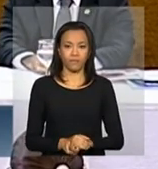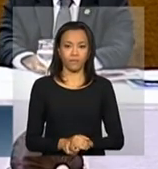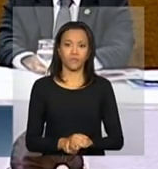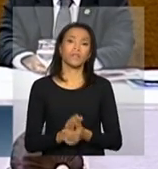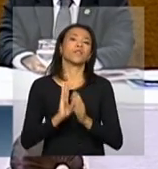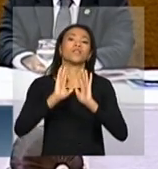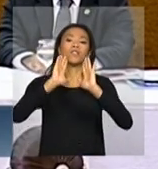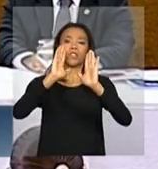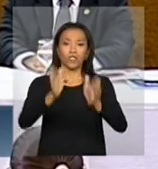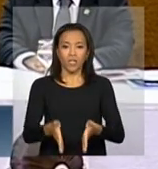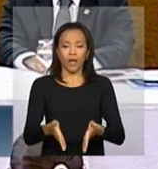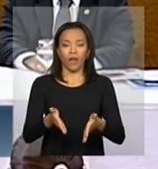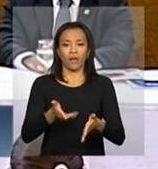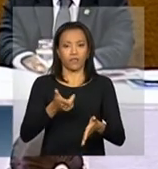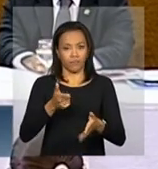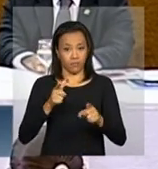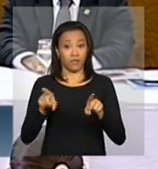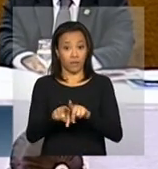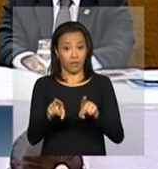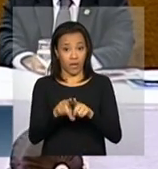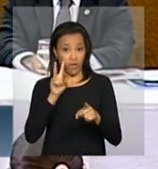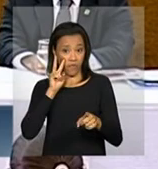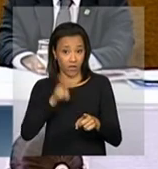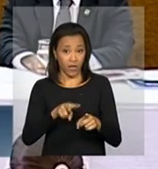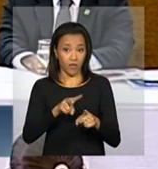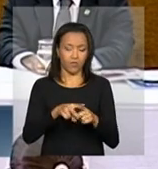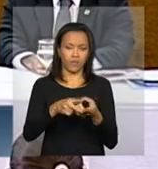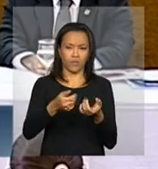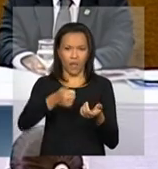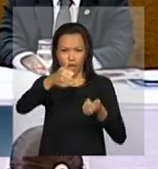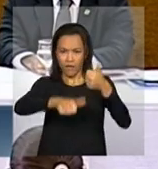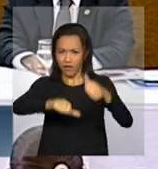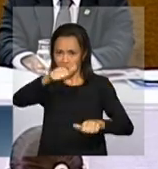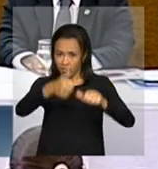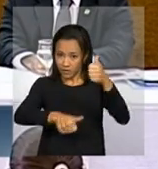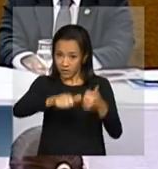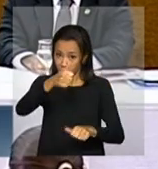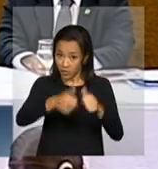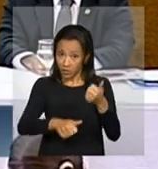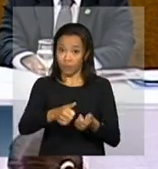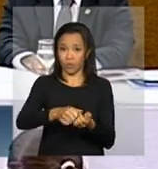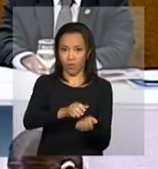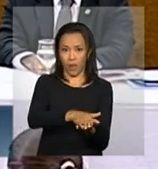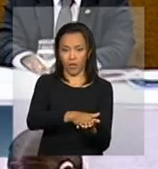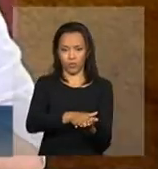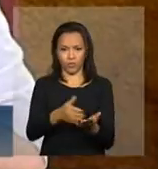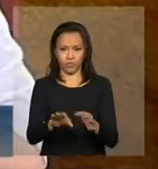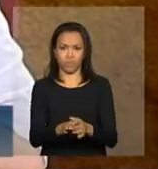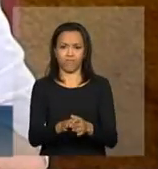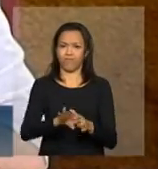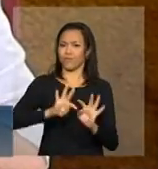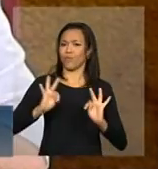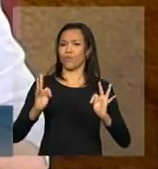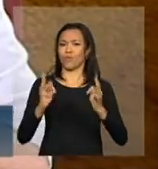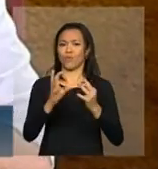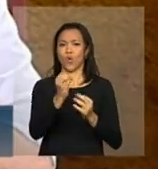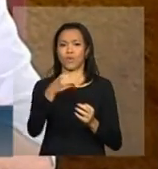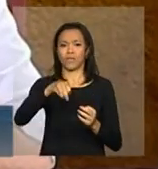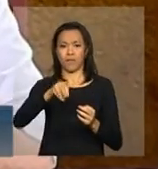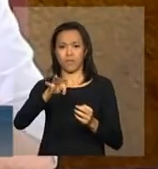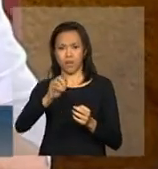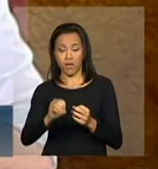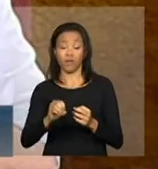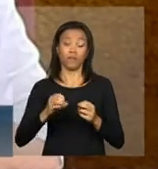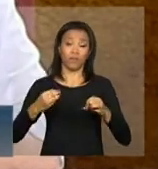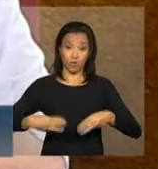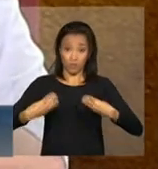Passamos já pela fase de revisão das ações orçamentárias, né? Onde os ministérios tiveram a